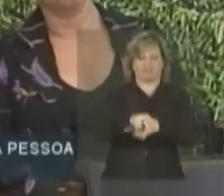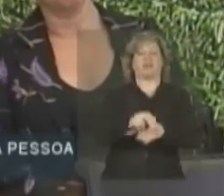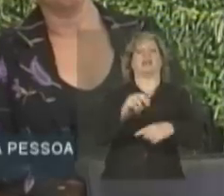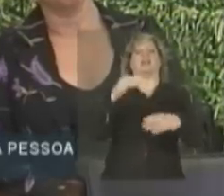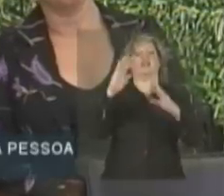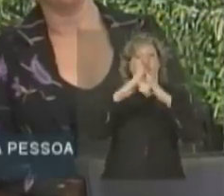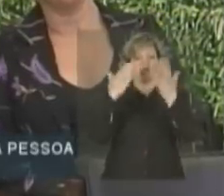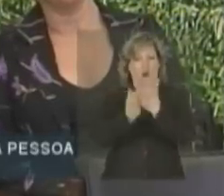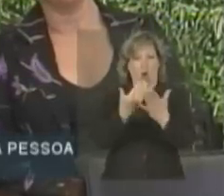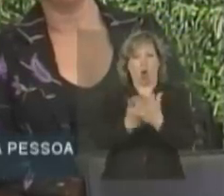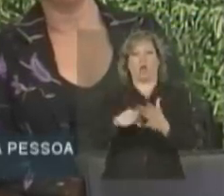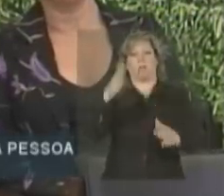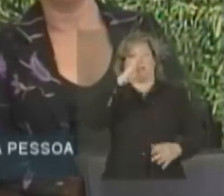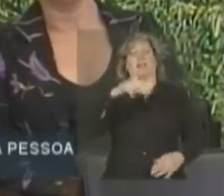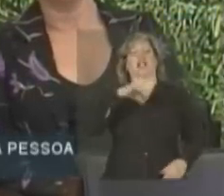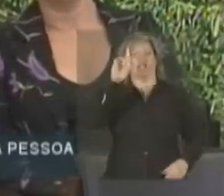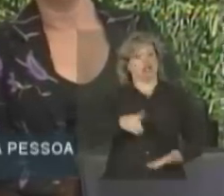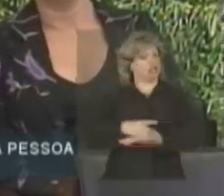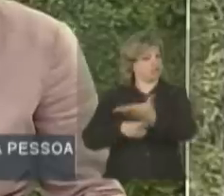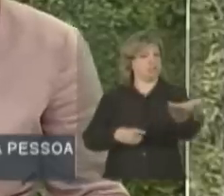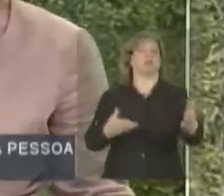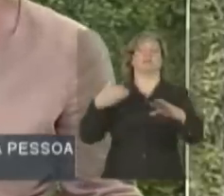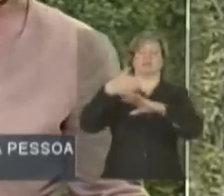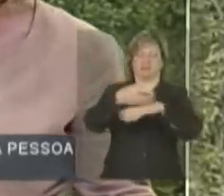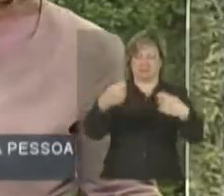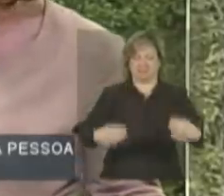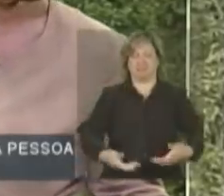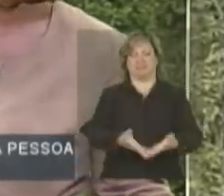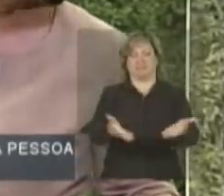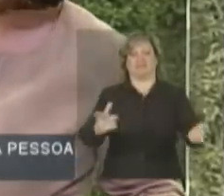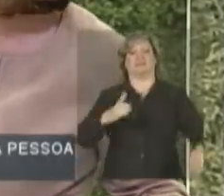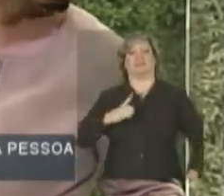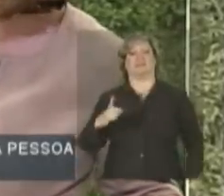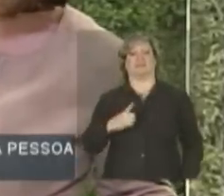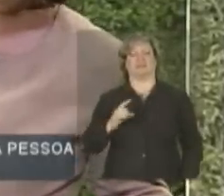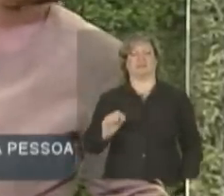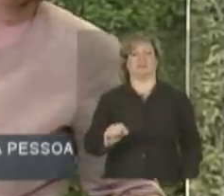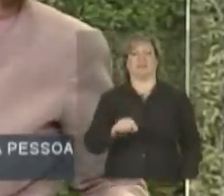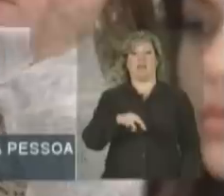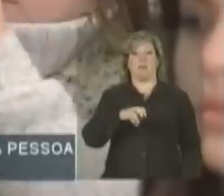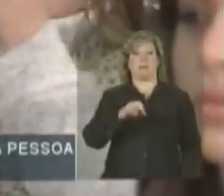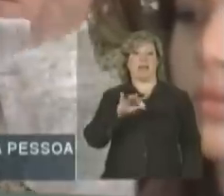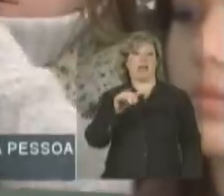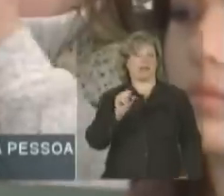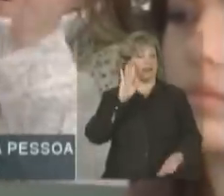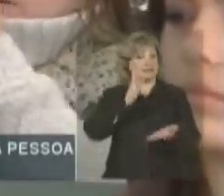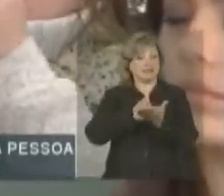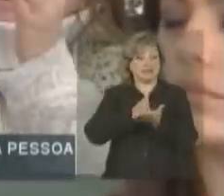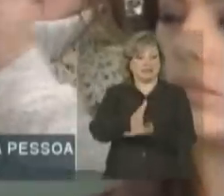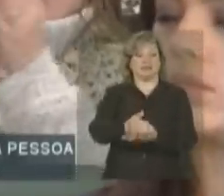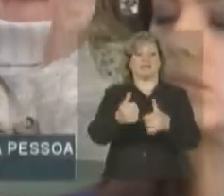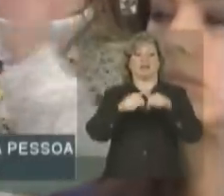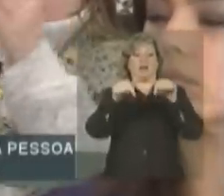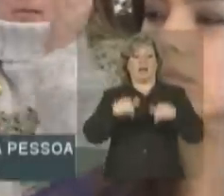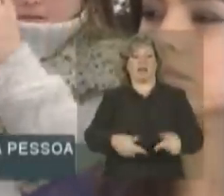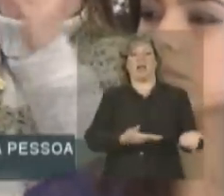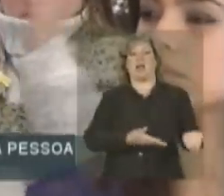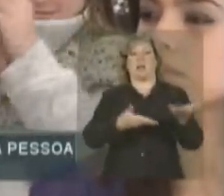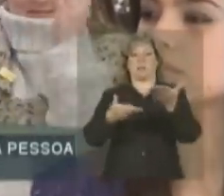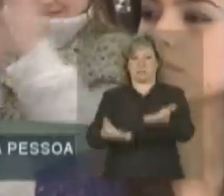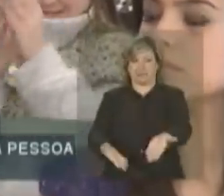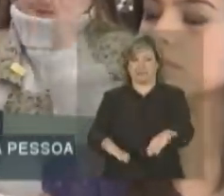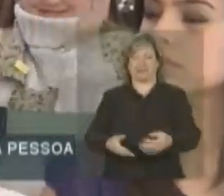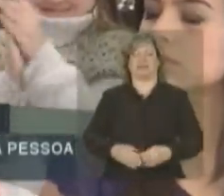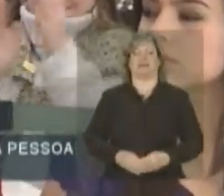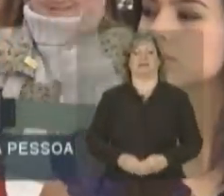Brasil como um direito dessas crianças e destes adolescentes. Metas que estão aqui apresentadas, senhora